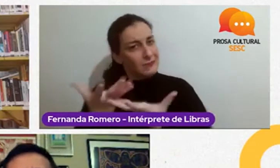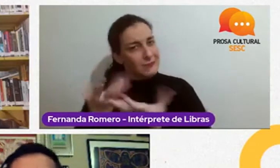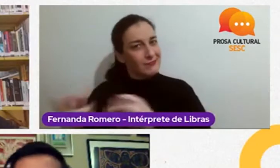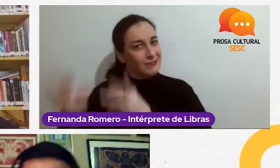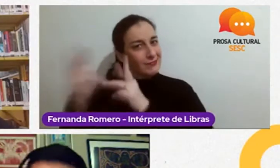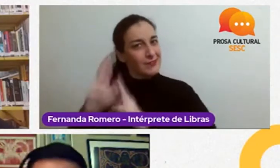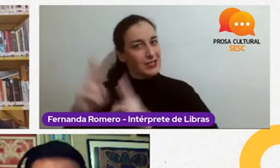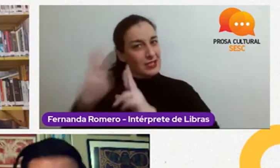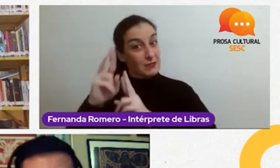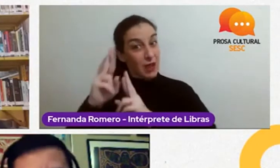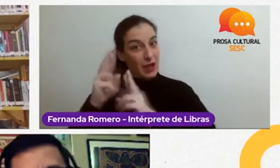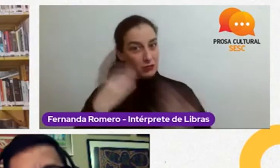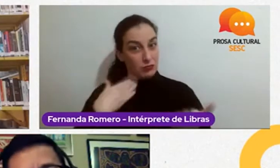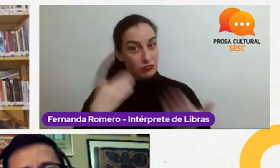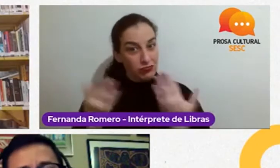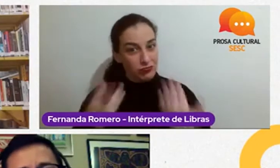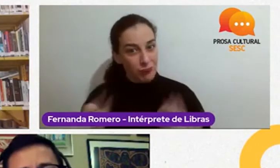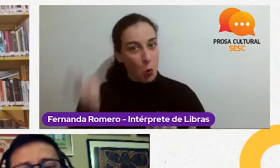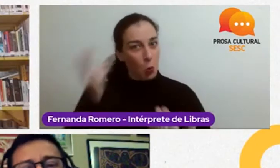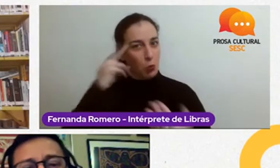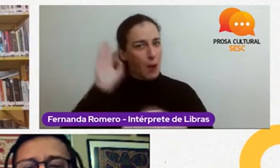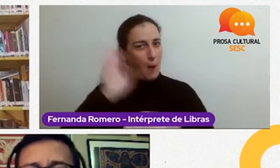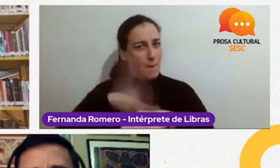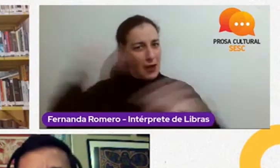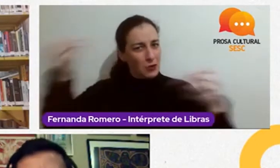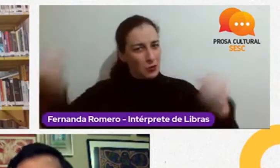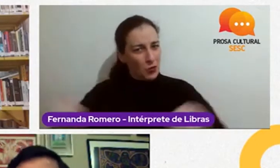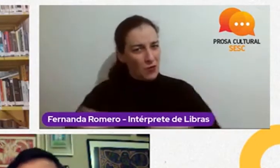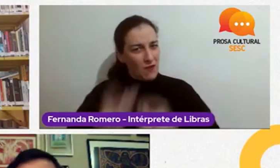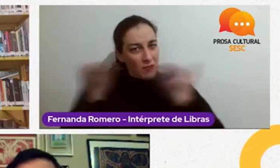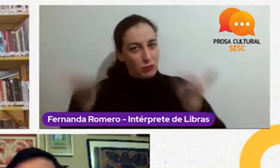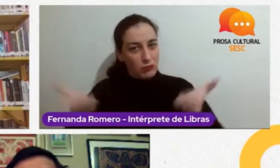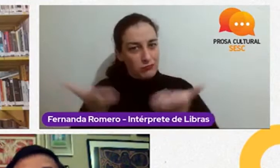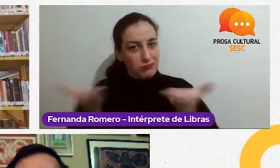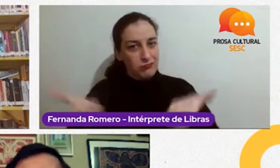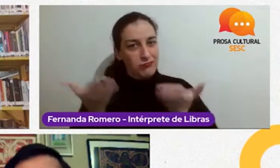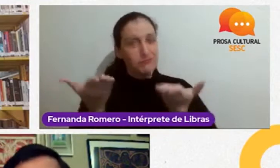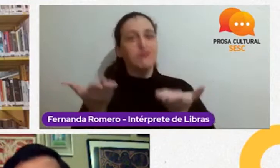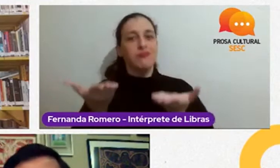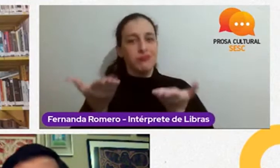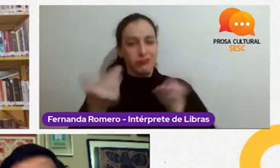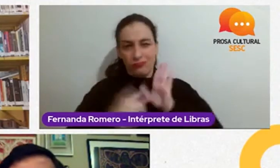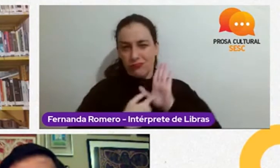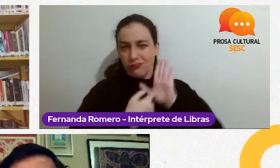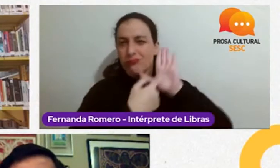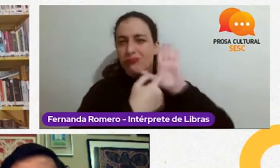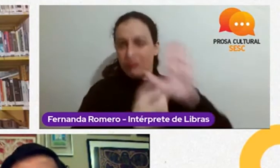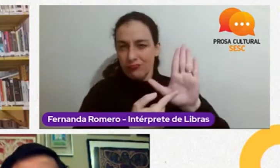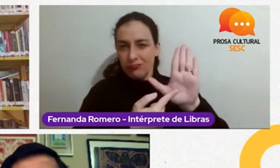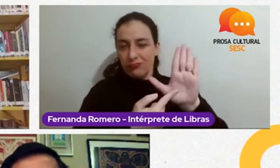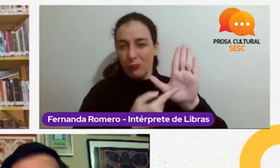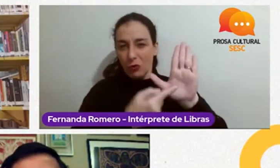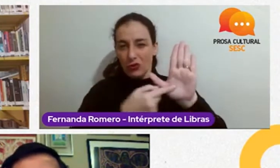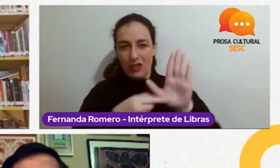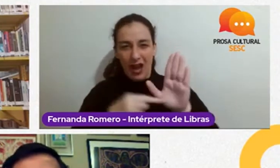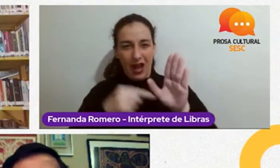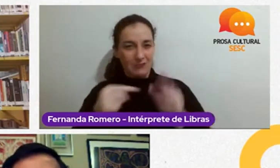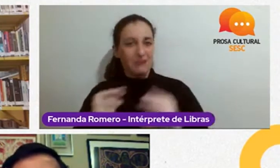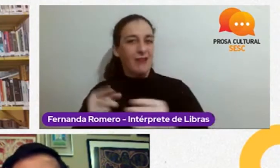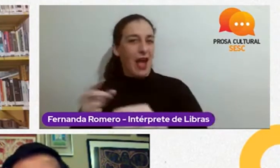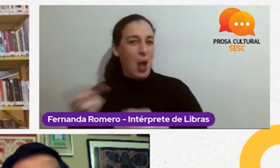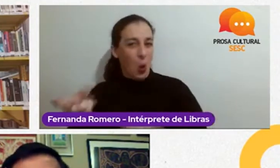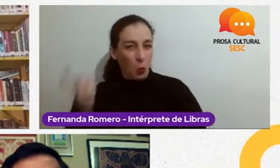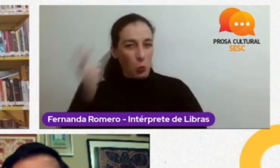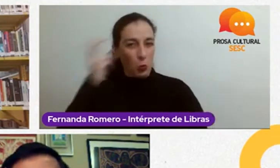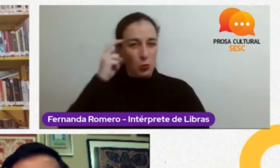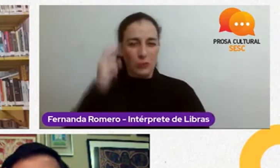Prosa Cultural seja mais um evento de incentivo à fala e à escuta dos fazeres culturais. Que